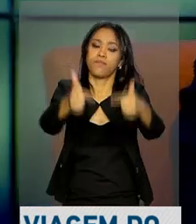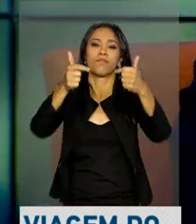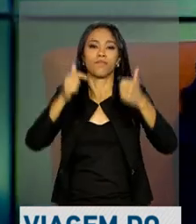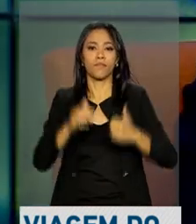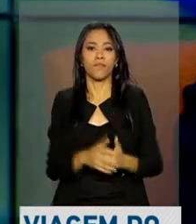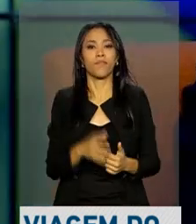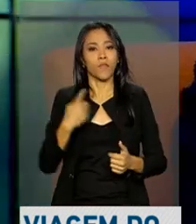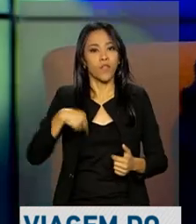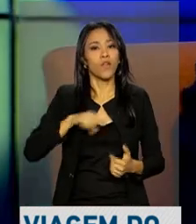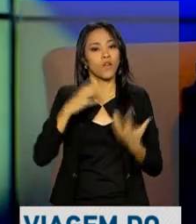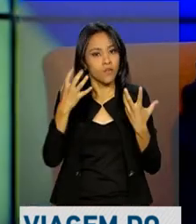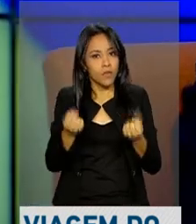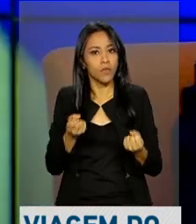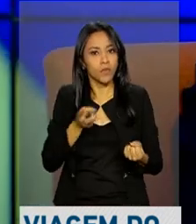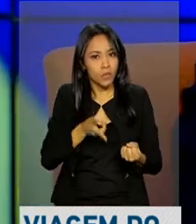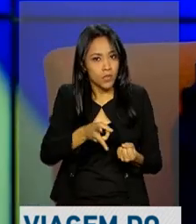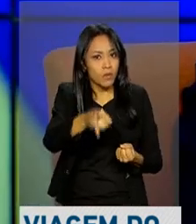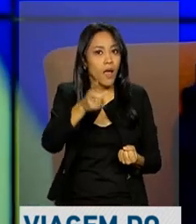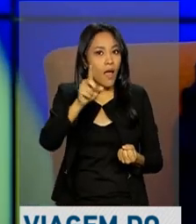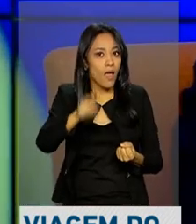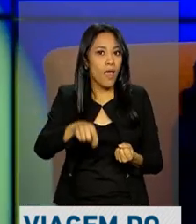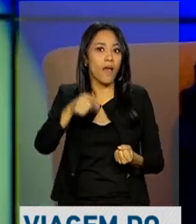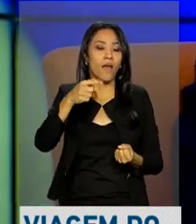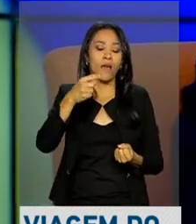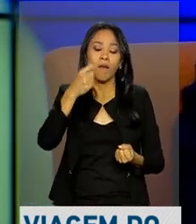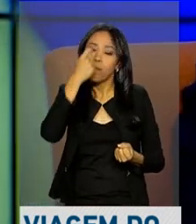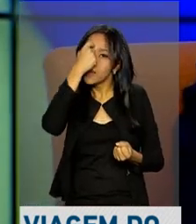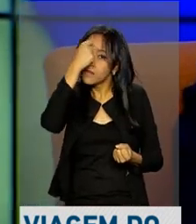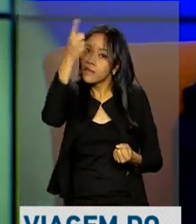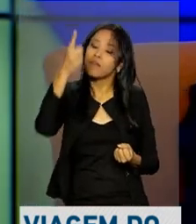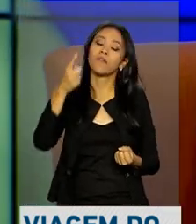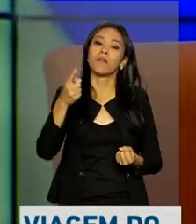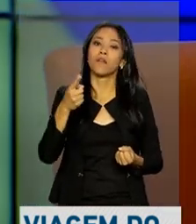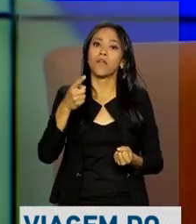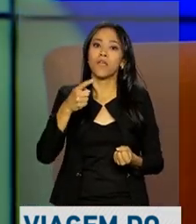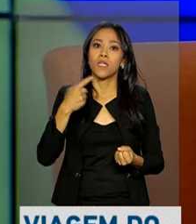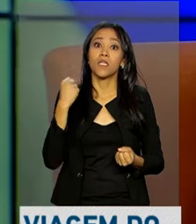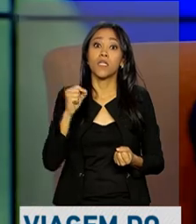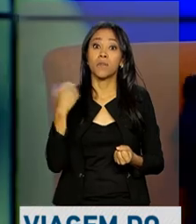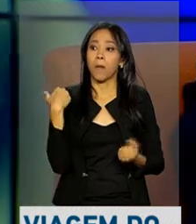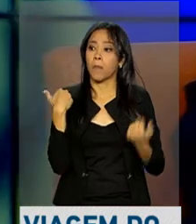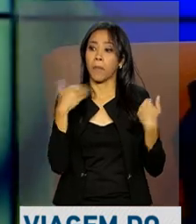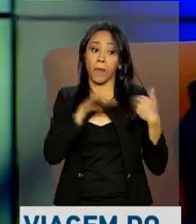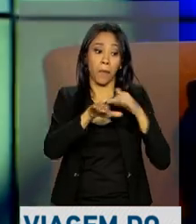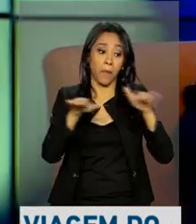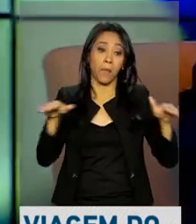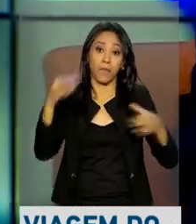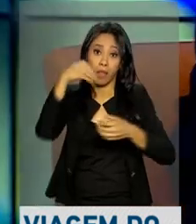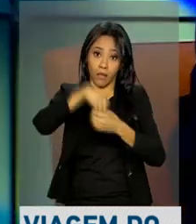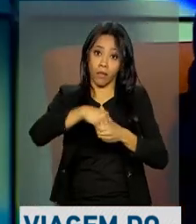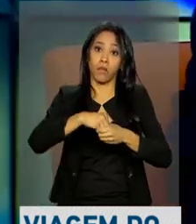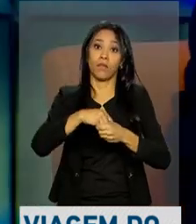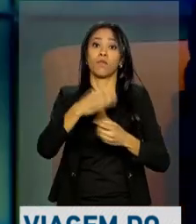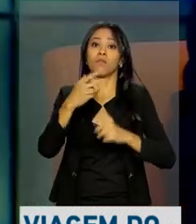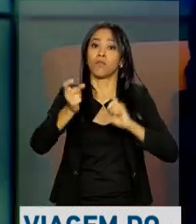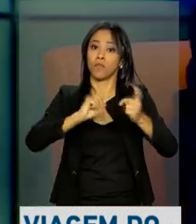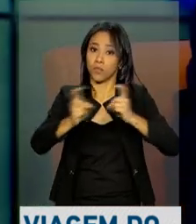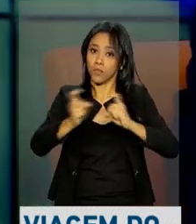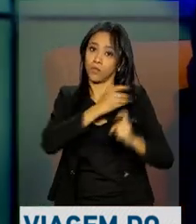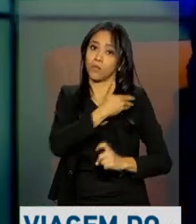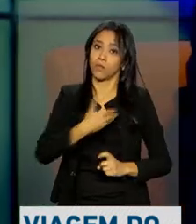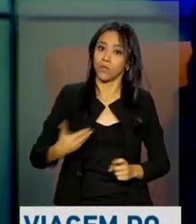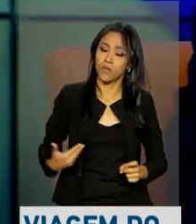nós vamos levar isso adiante. É uma ideia força que mobiliza o nosso governo, mobiliza todo o